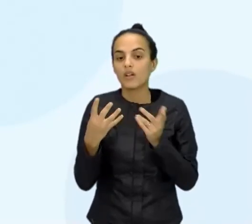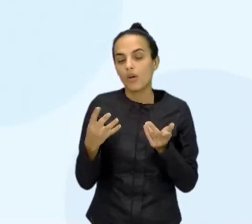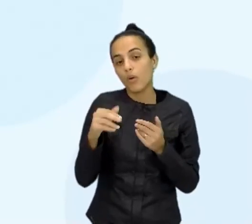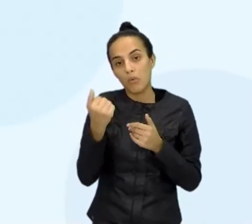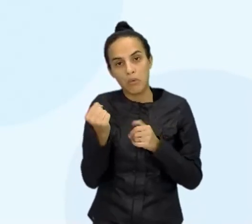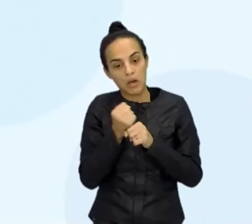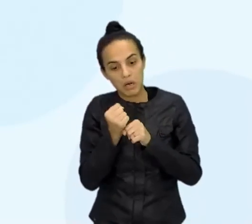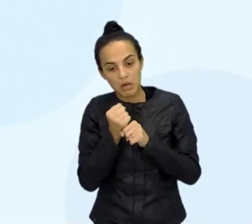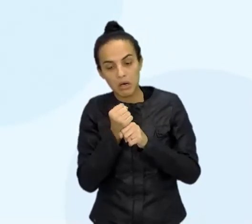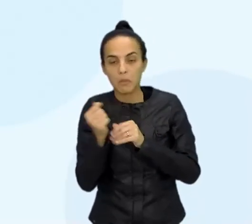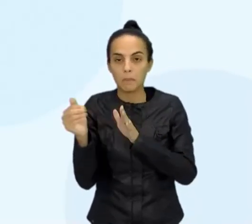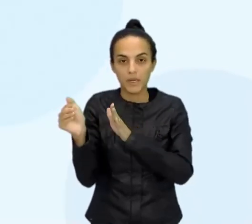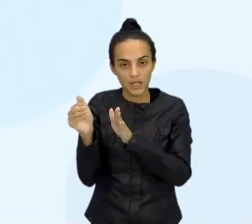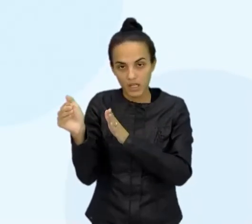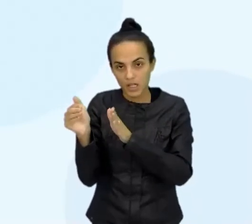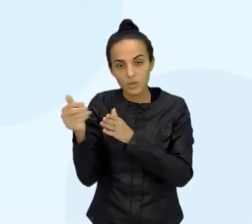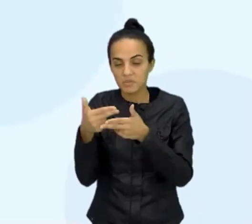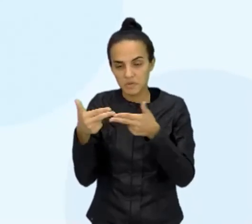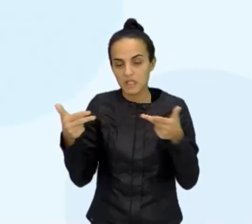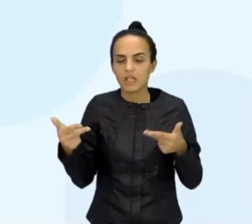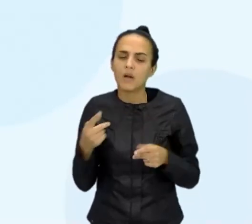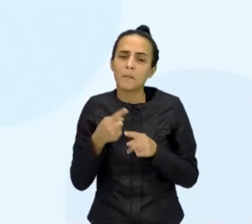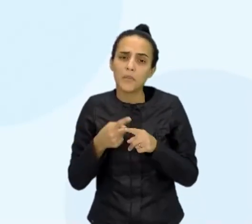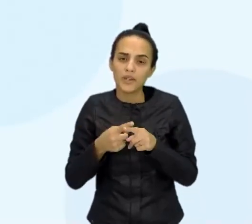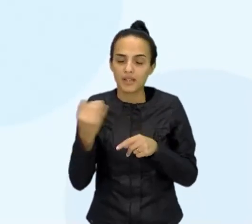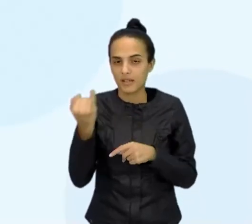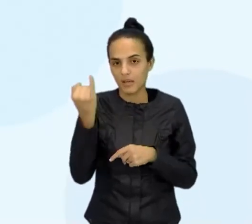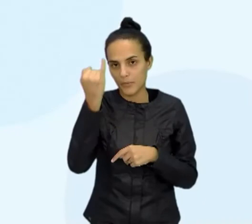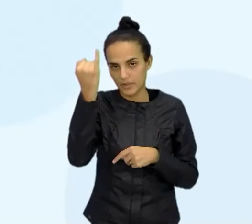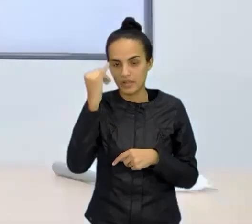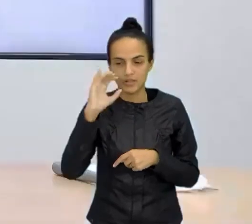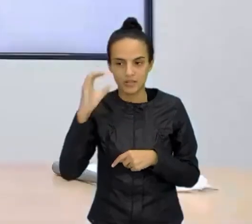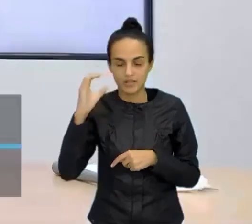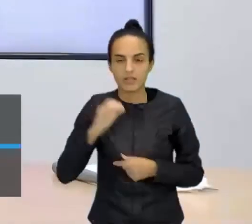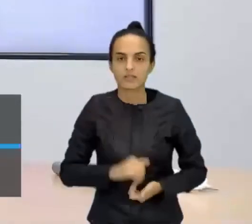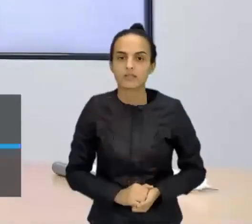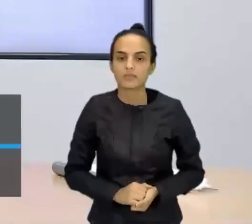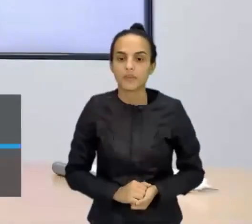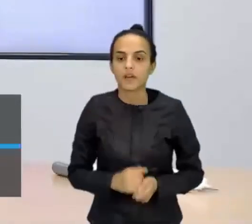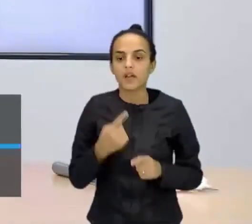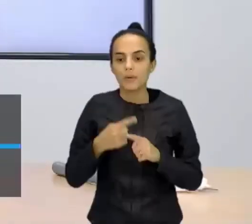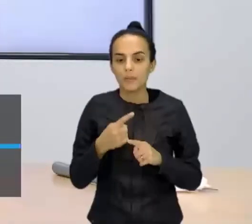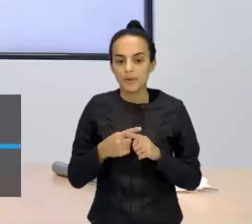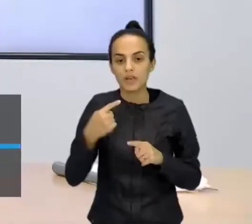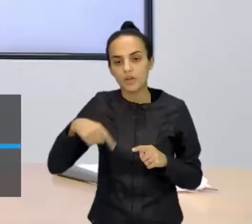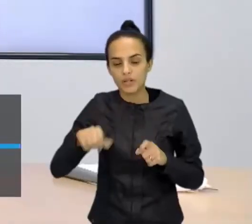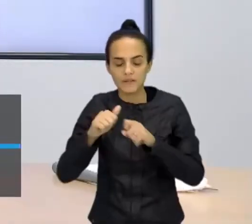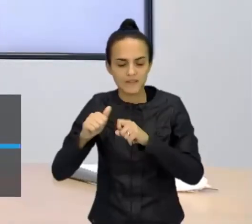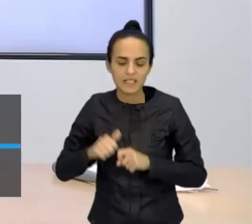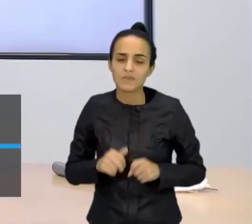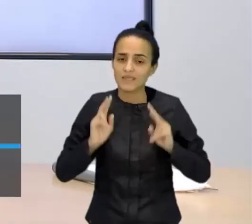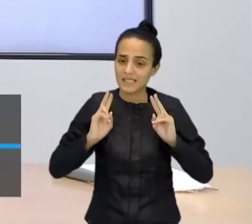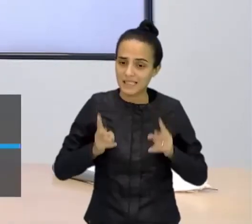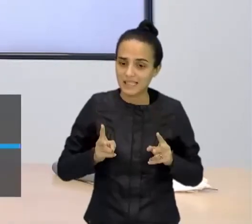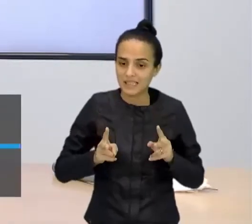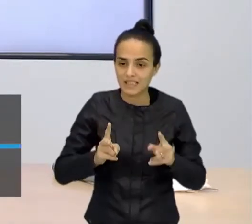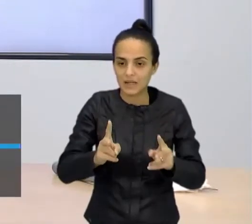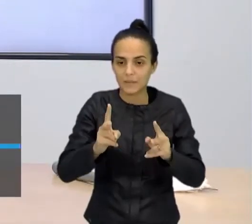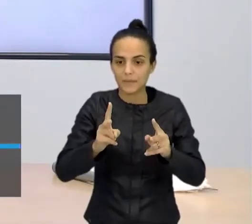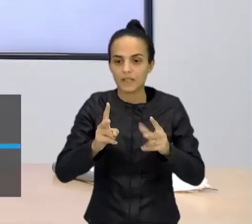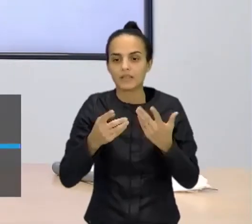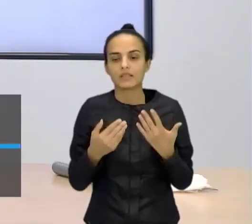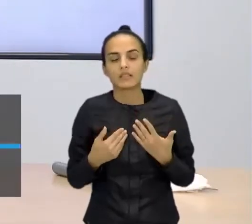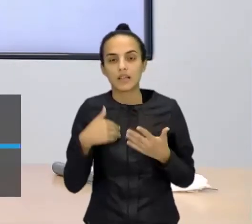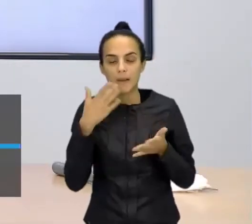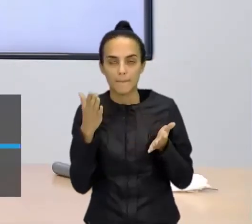ou o período, tudo bem? Por que é importante estudar ciência, professora? Ciência nós fazemos o tempo todo. E como eu mencionei que a